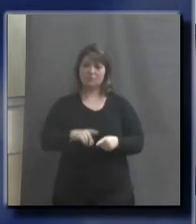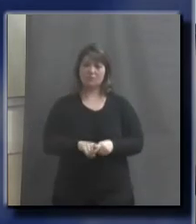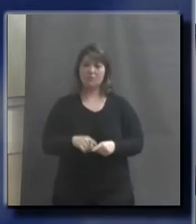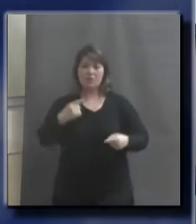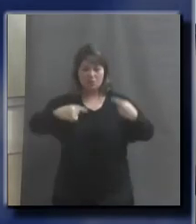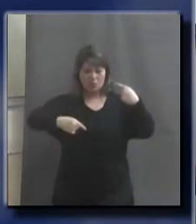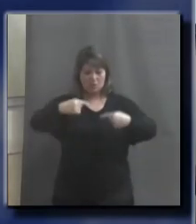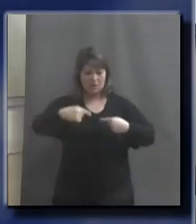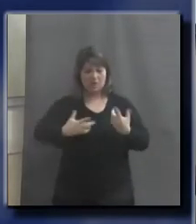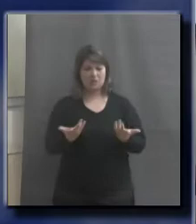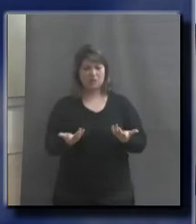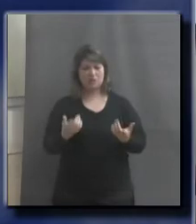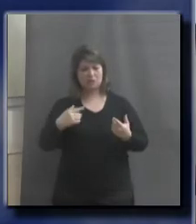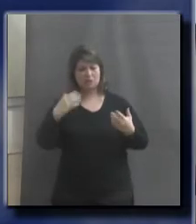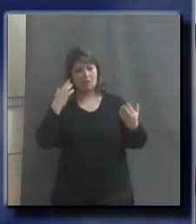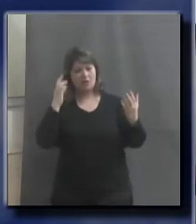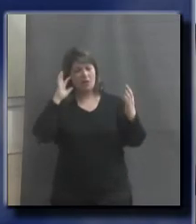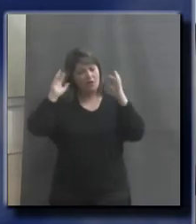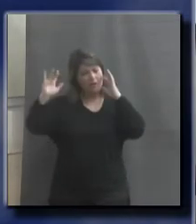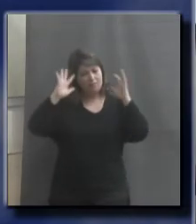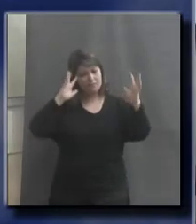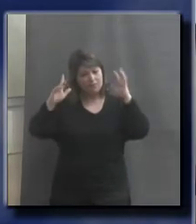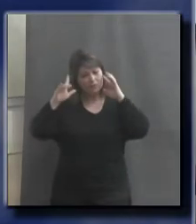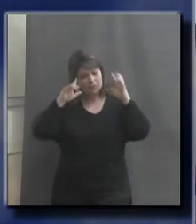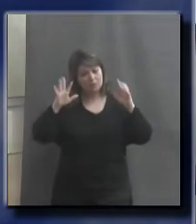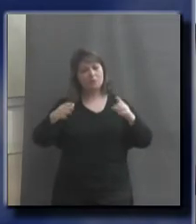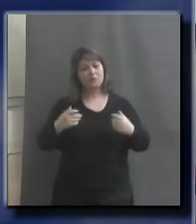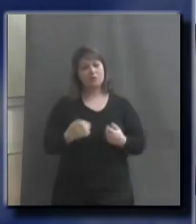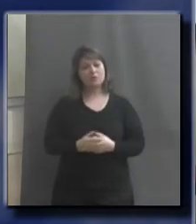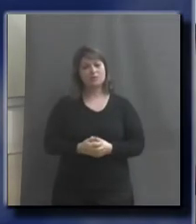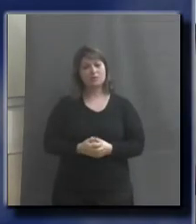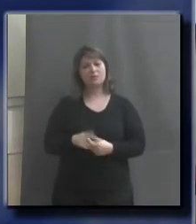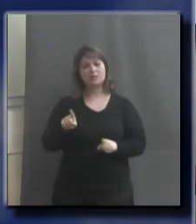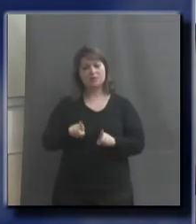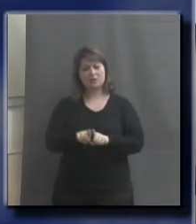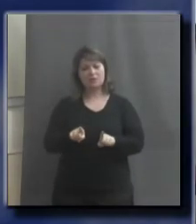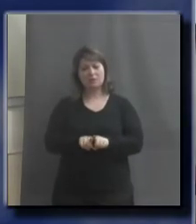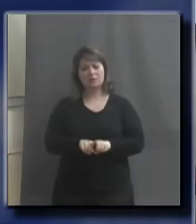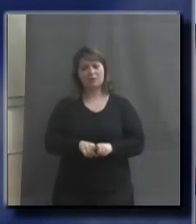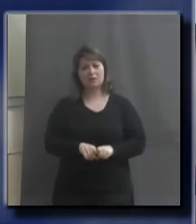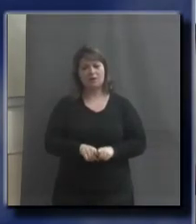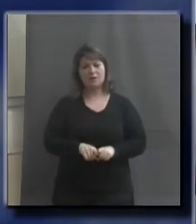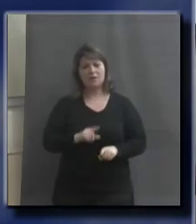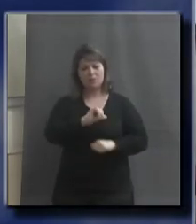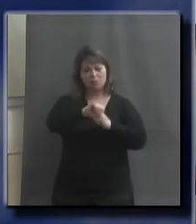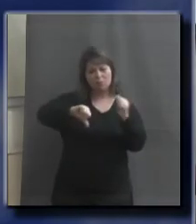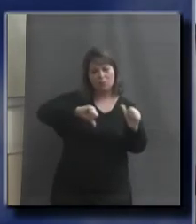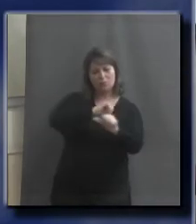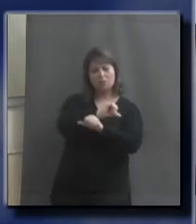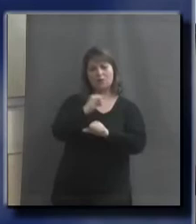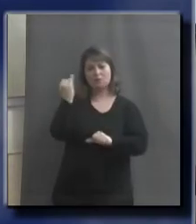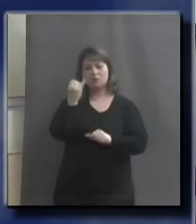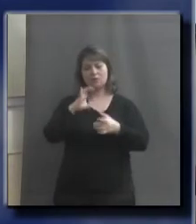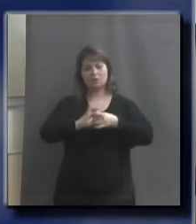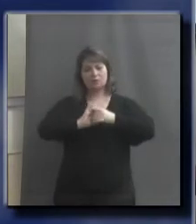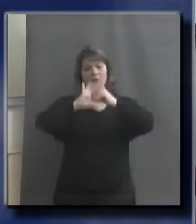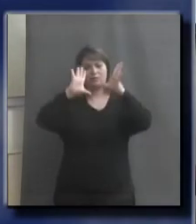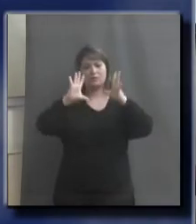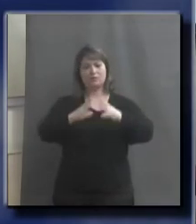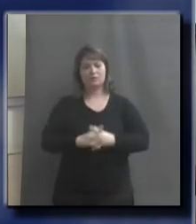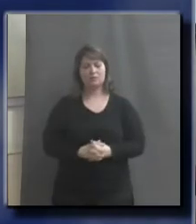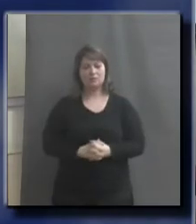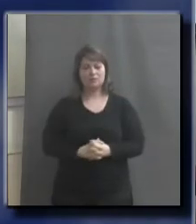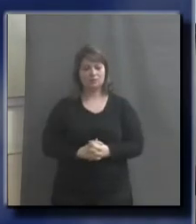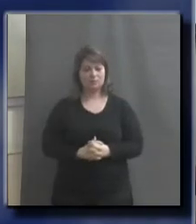formação crítica, reflexões e sendo potencializadora de processos de transformação e emancipação.